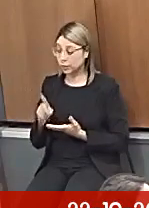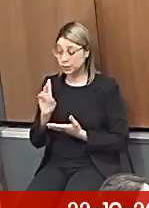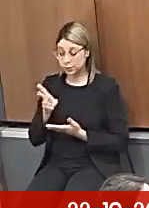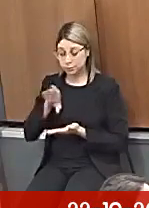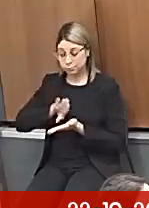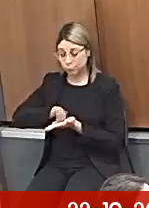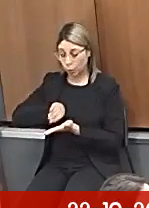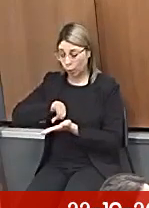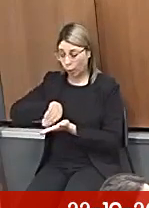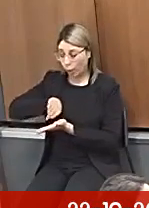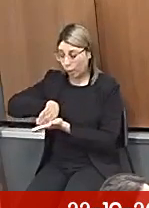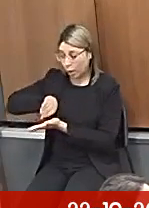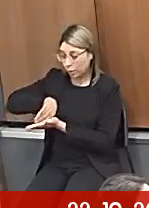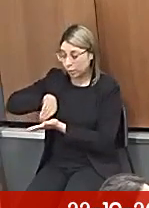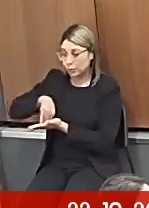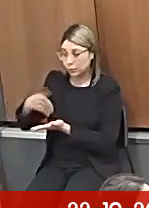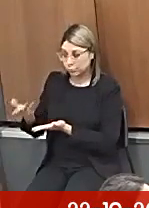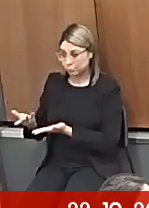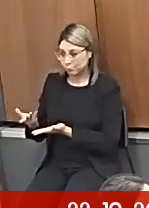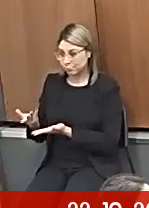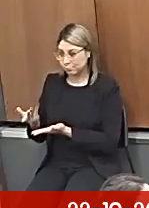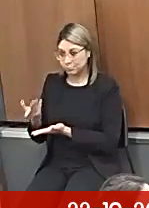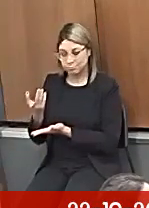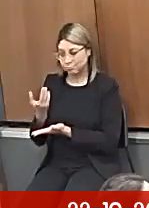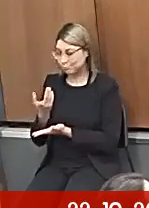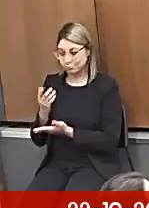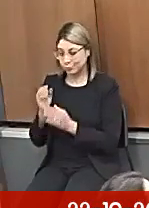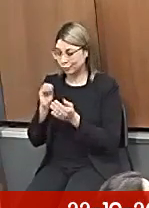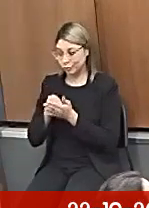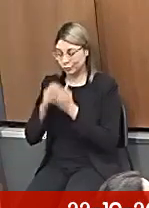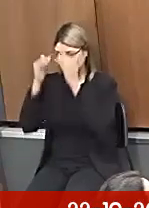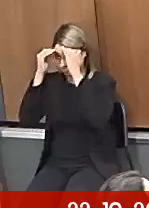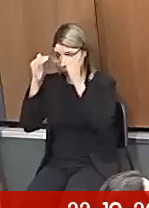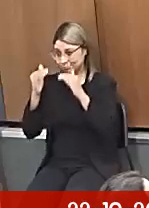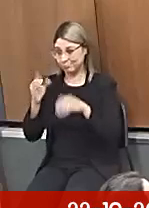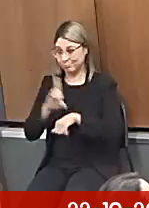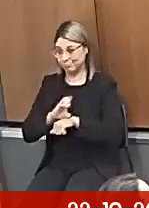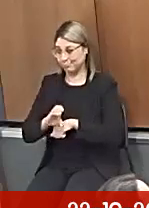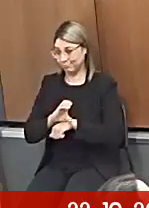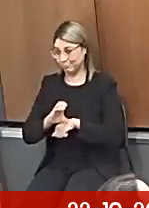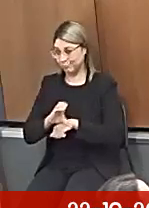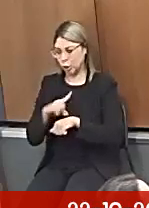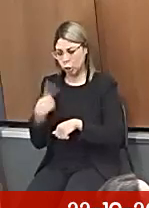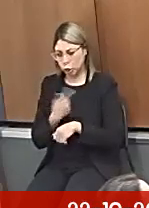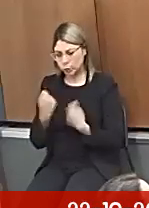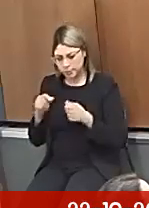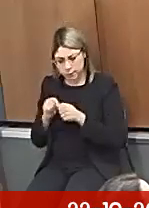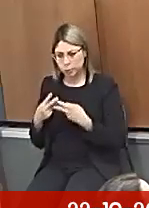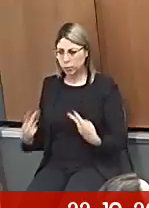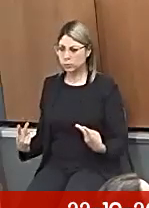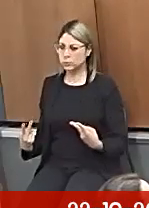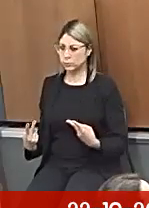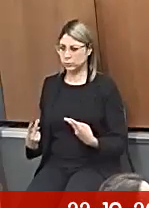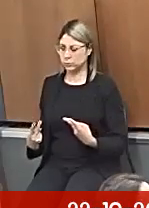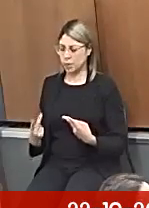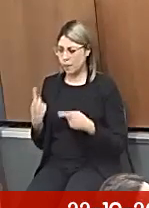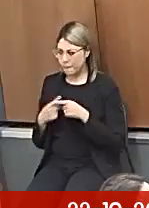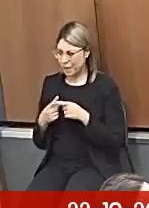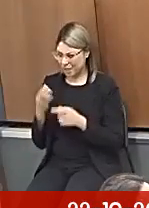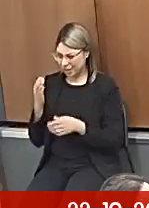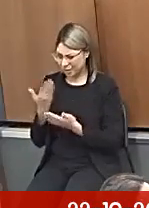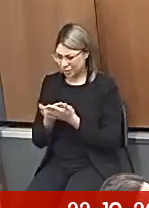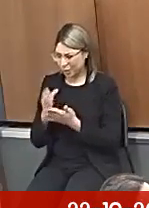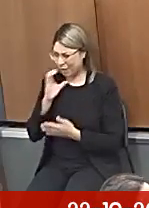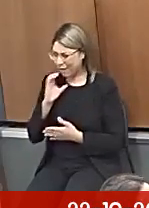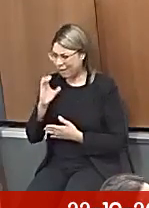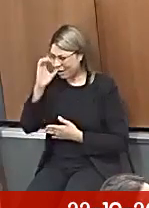excluir, é cada vez mais inconstitucional, e a gente precisa tomar uma providência. Uma escola